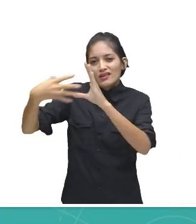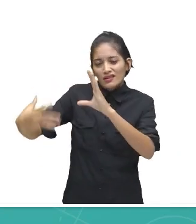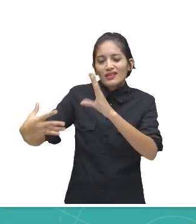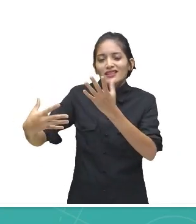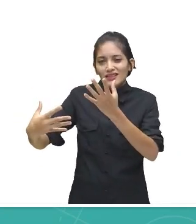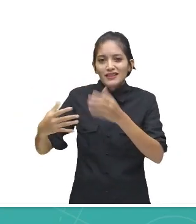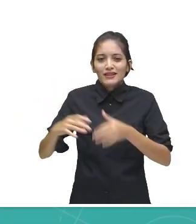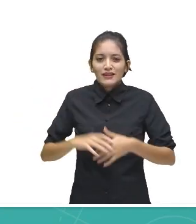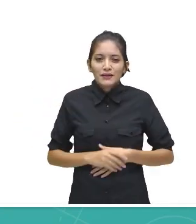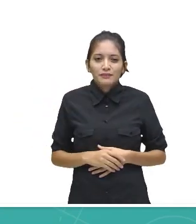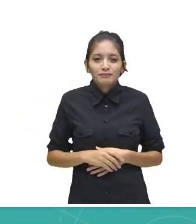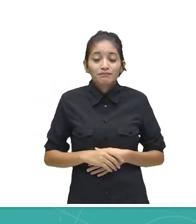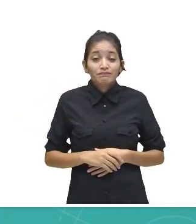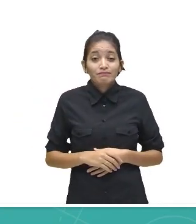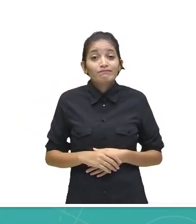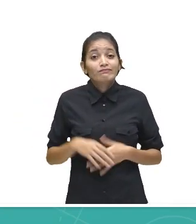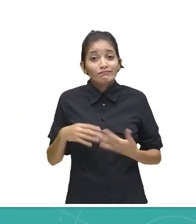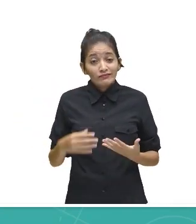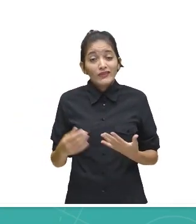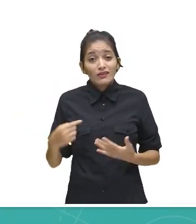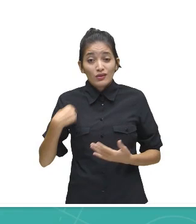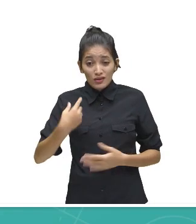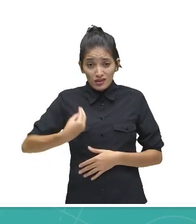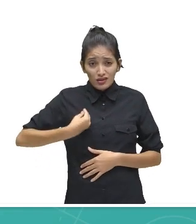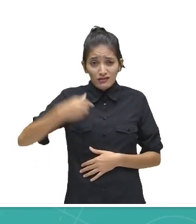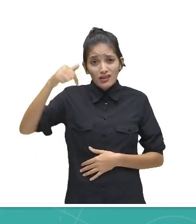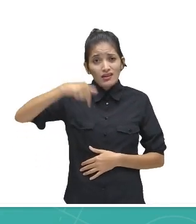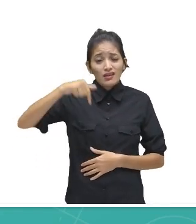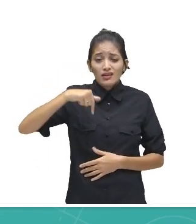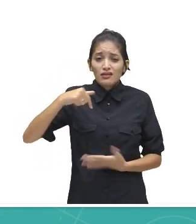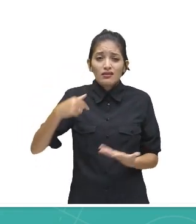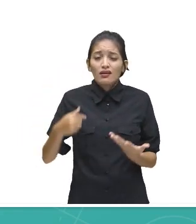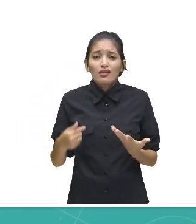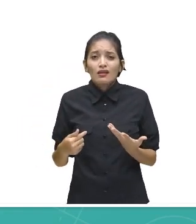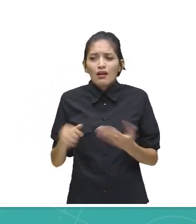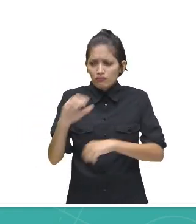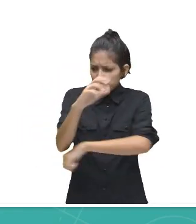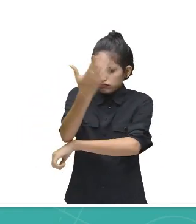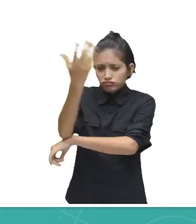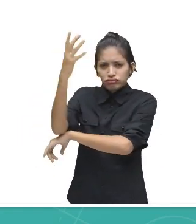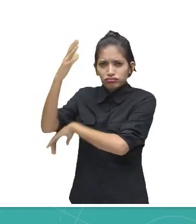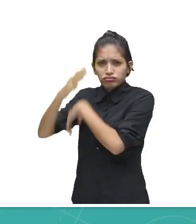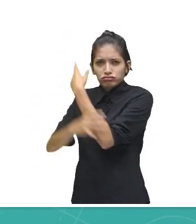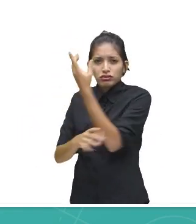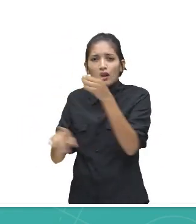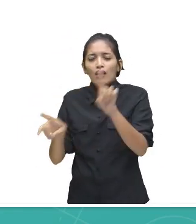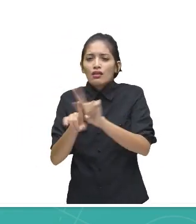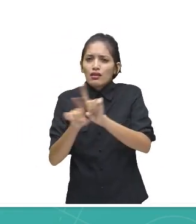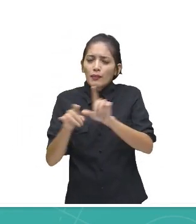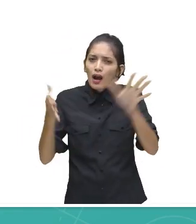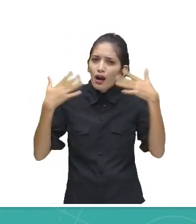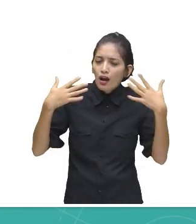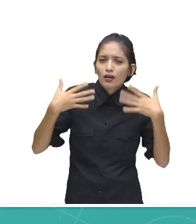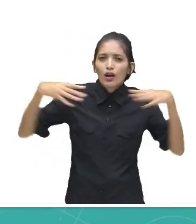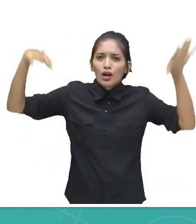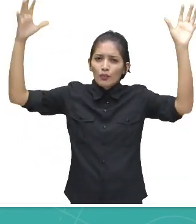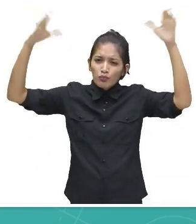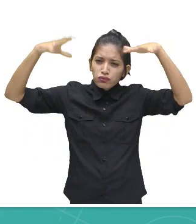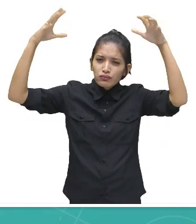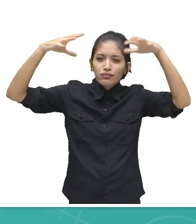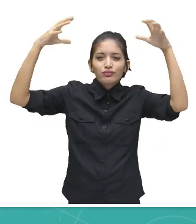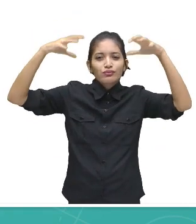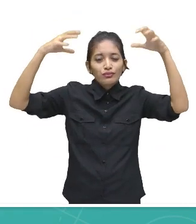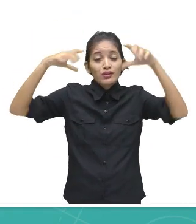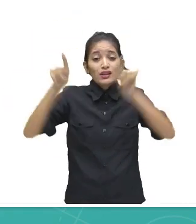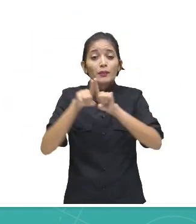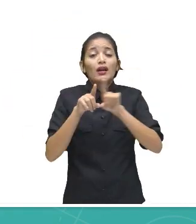essa, né? A nossa vida, né, ela é isso aqui, né? Floresta, o calor, muita chuva, e